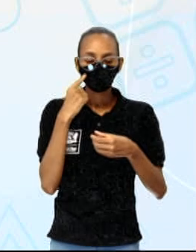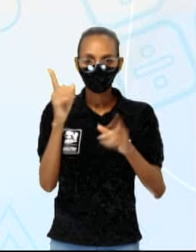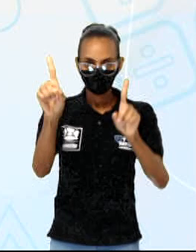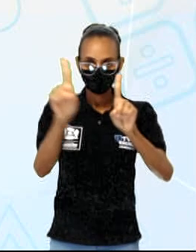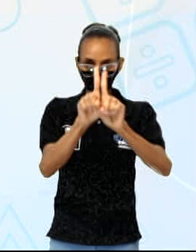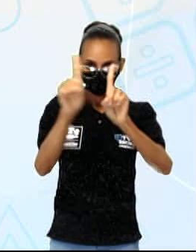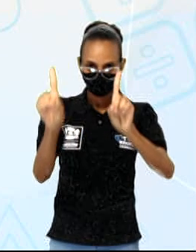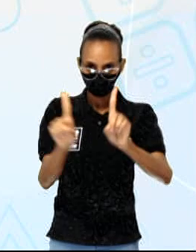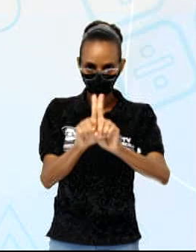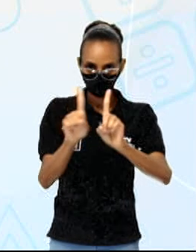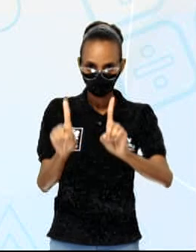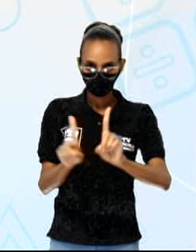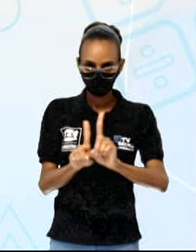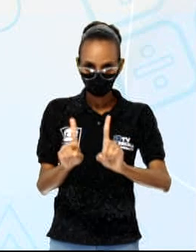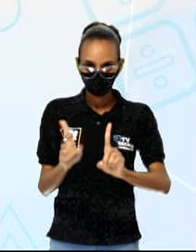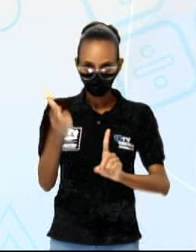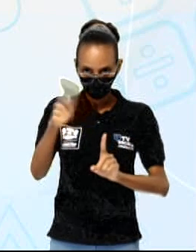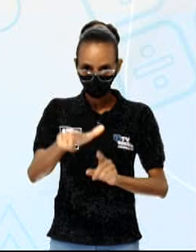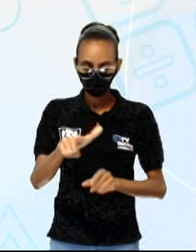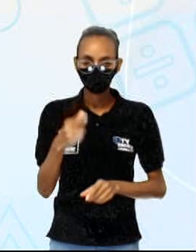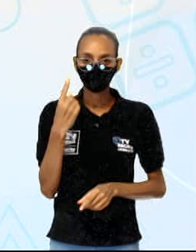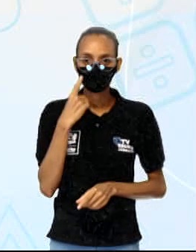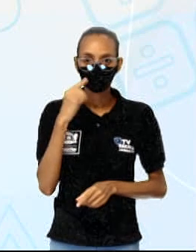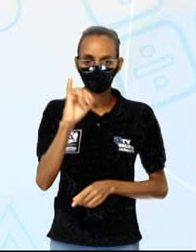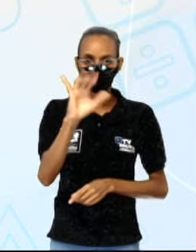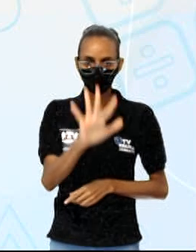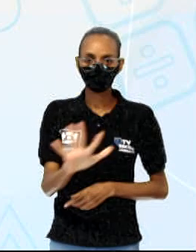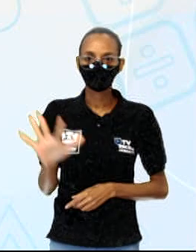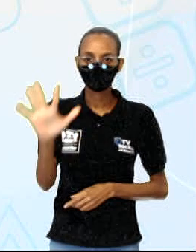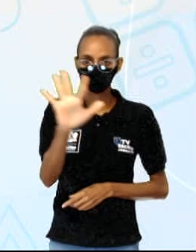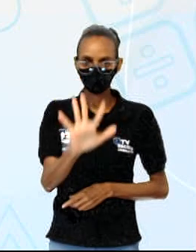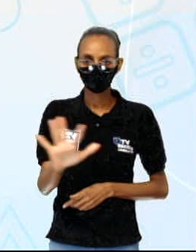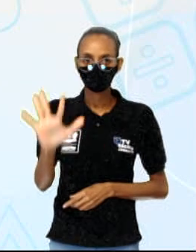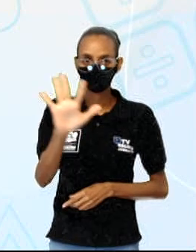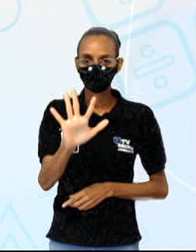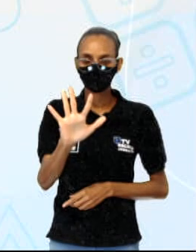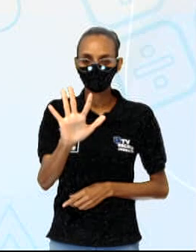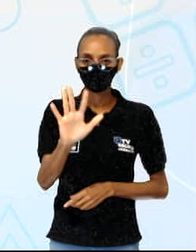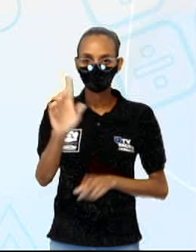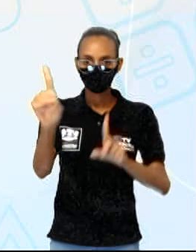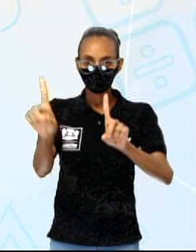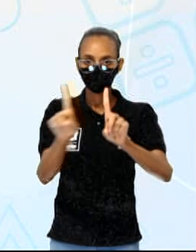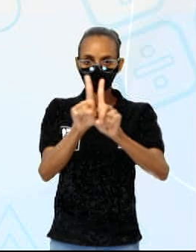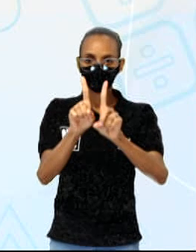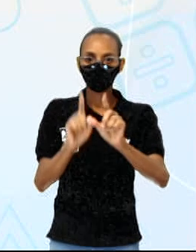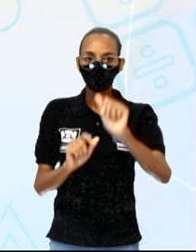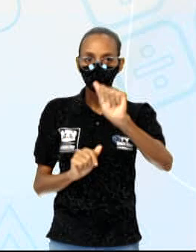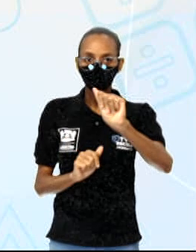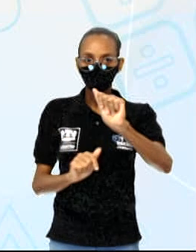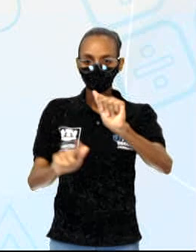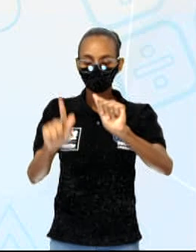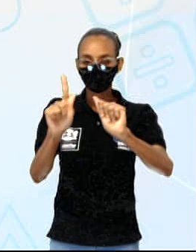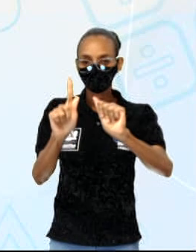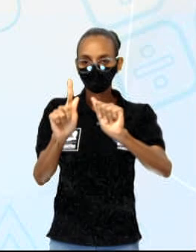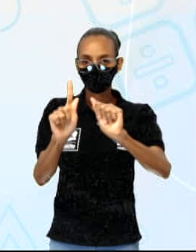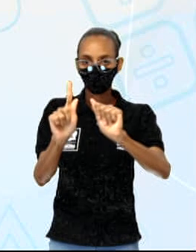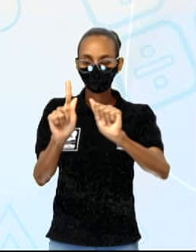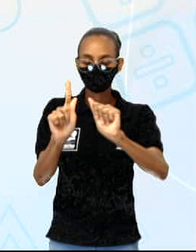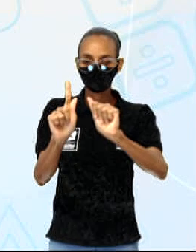ângulos. Olha aqui, vamos aqui a figurinha. A e G. Ok? A